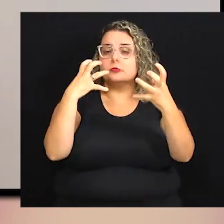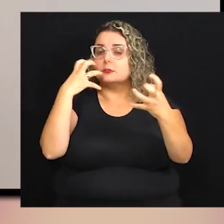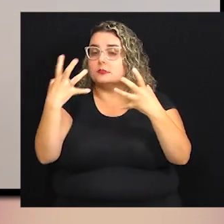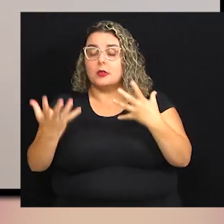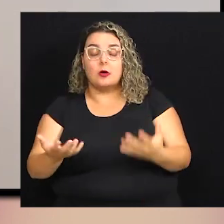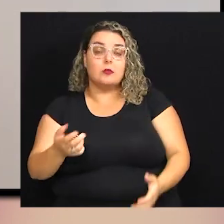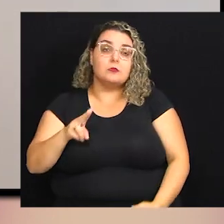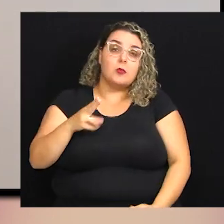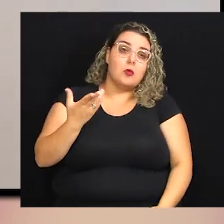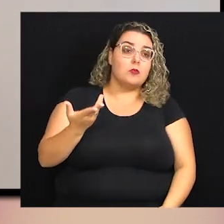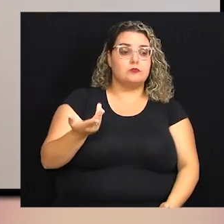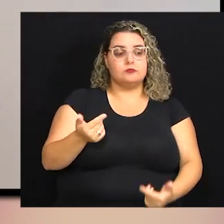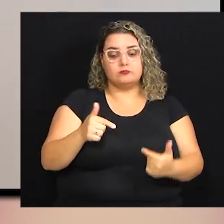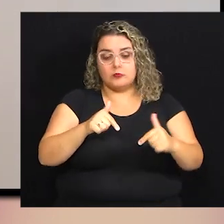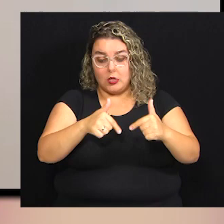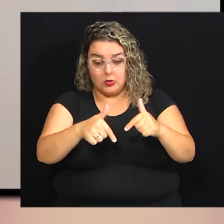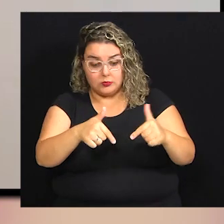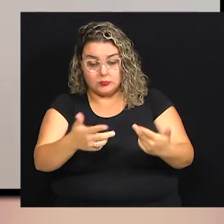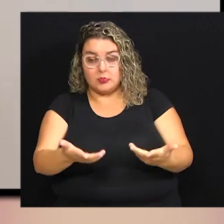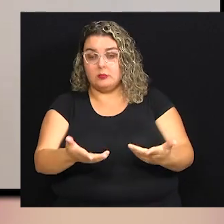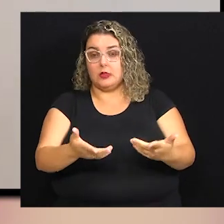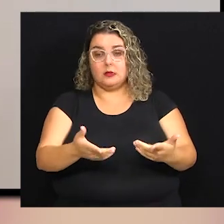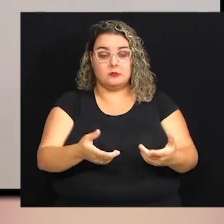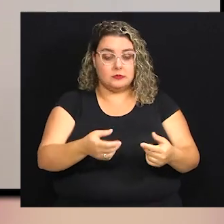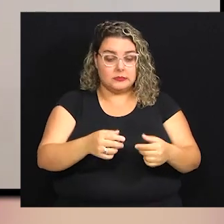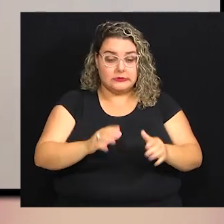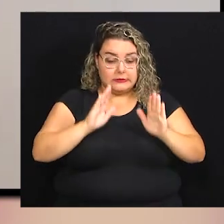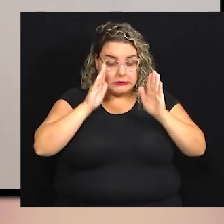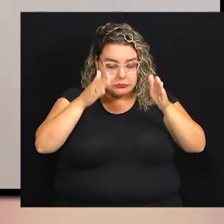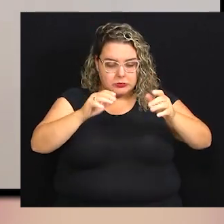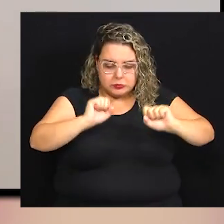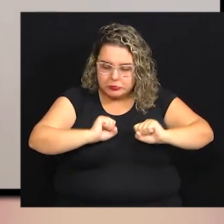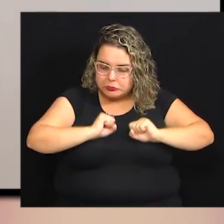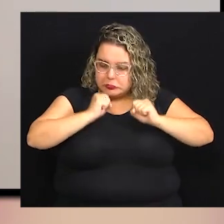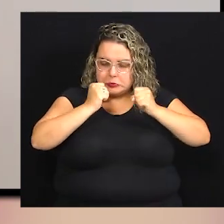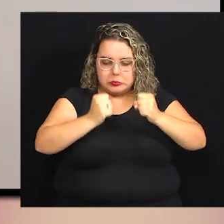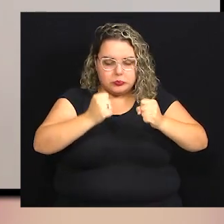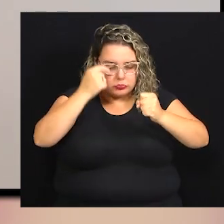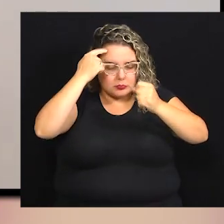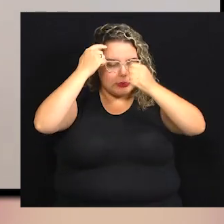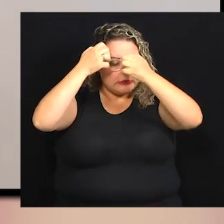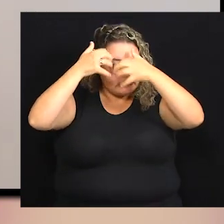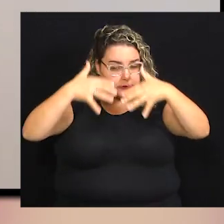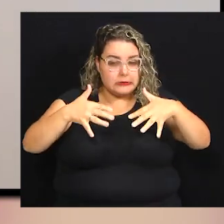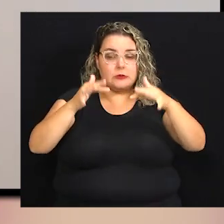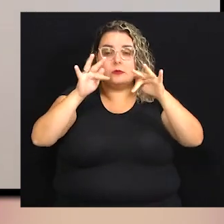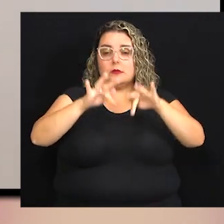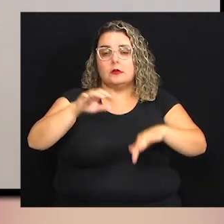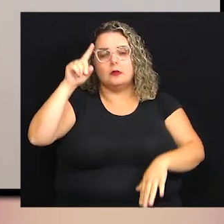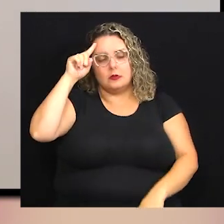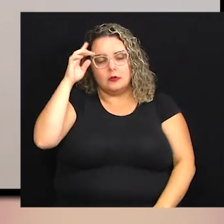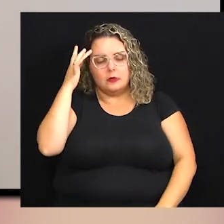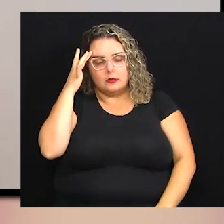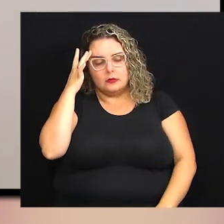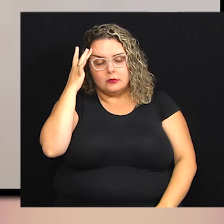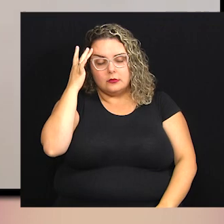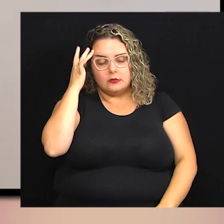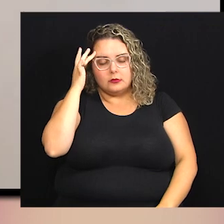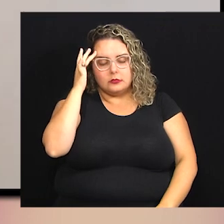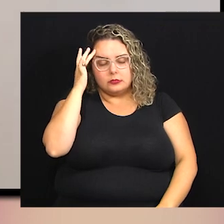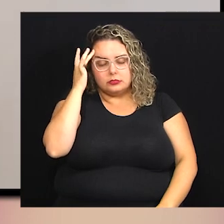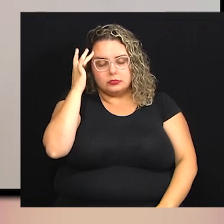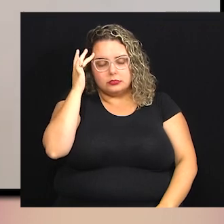ou só um trabalho que você está fazendo com muito esforço, e que isso no final do dia gera uma